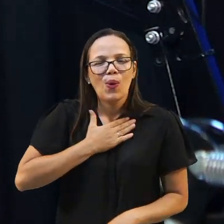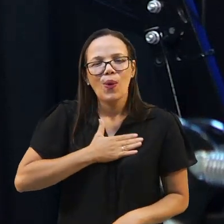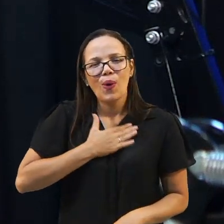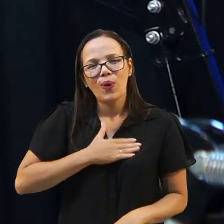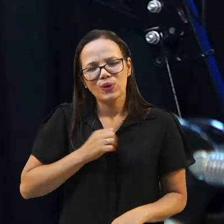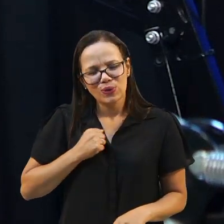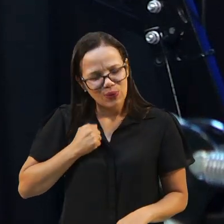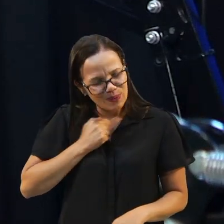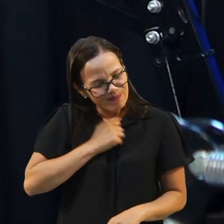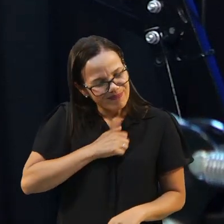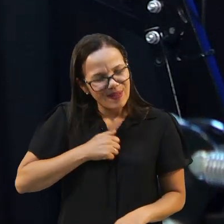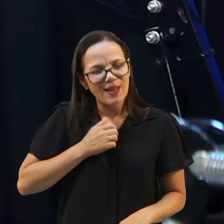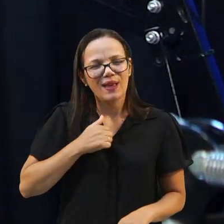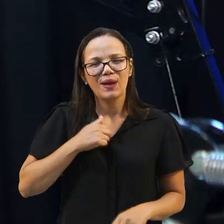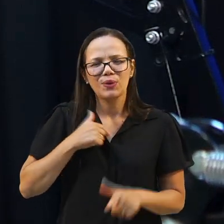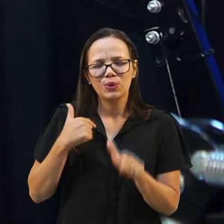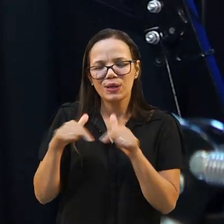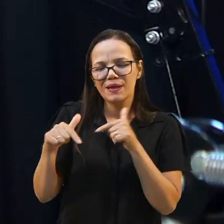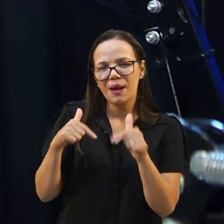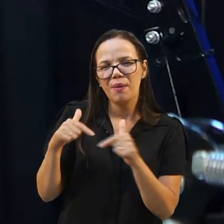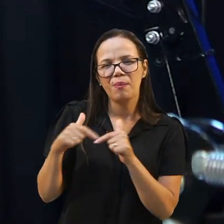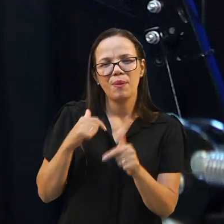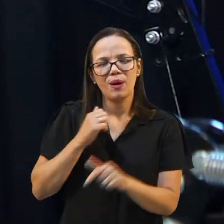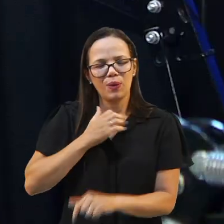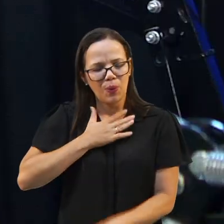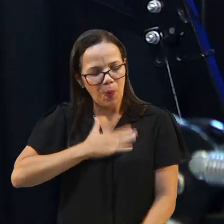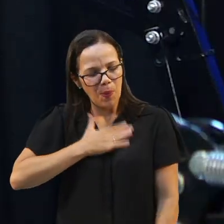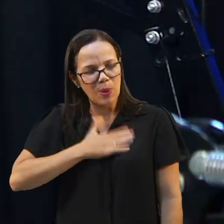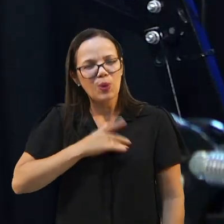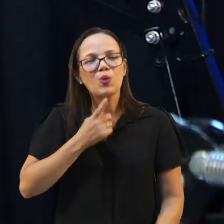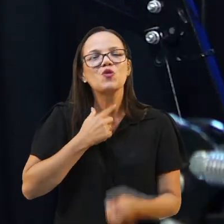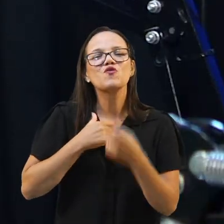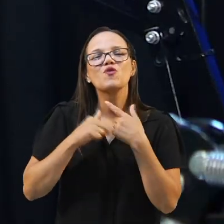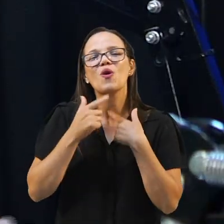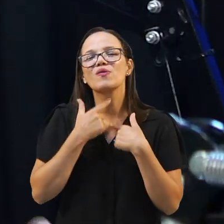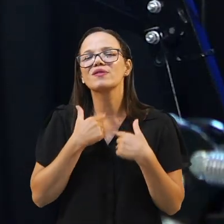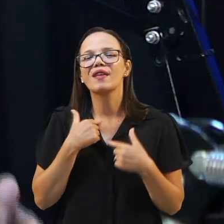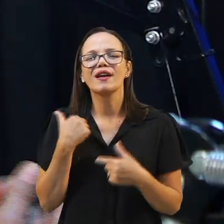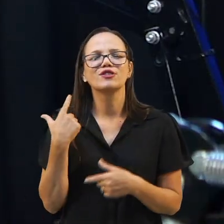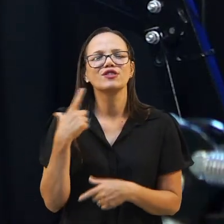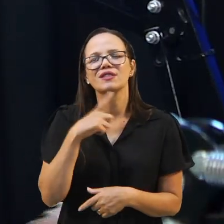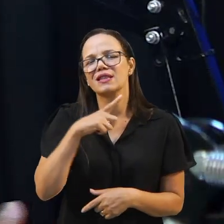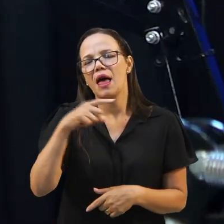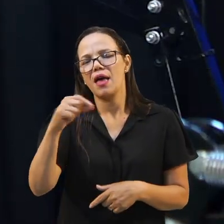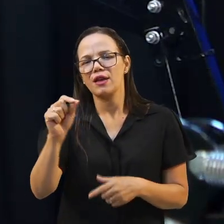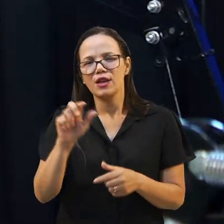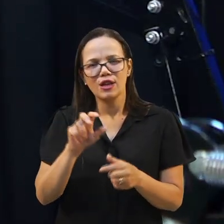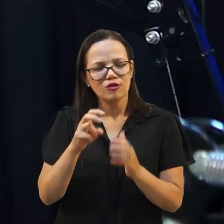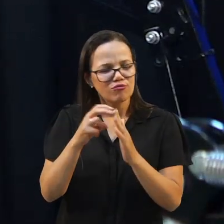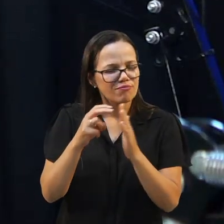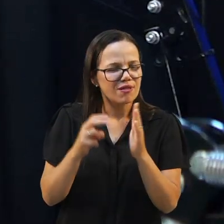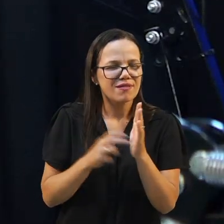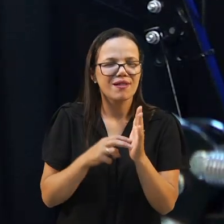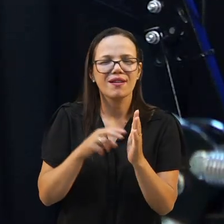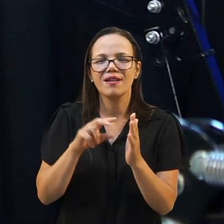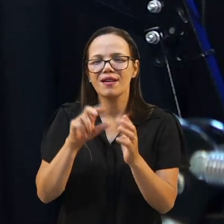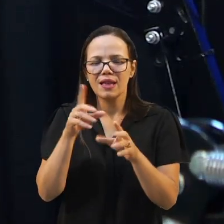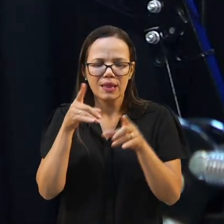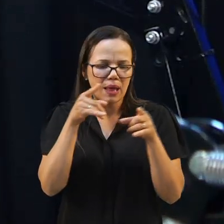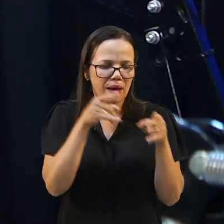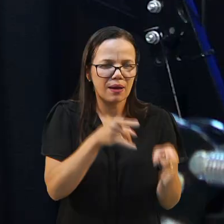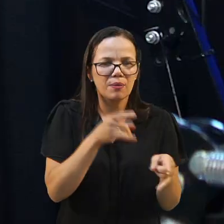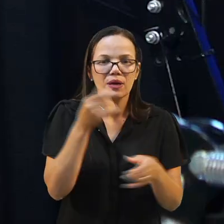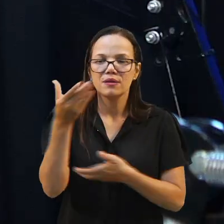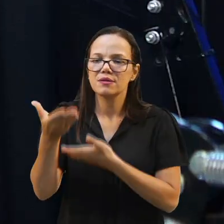com prazer, né? Com vontade de sair da cama e de servir